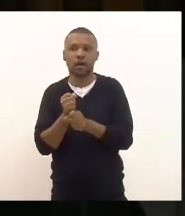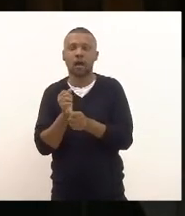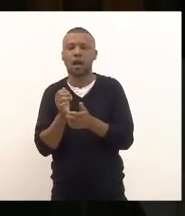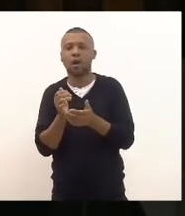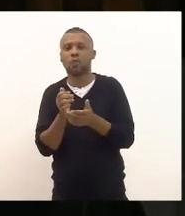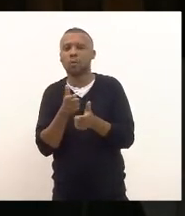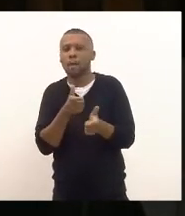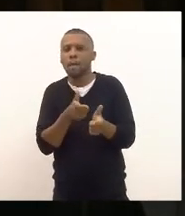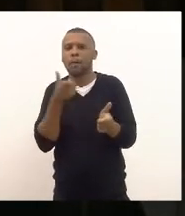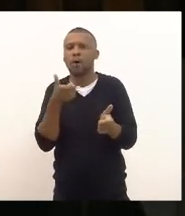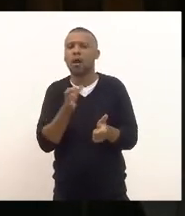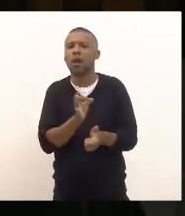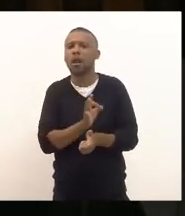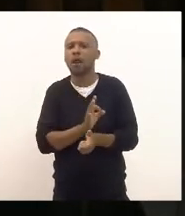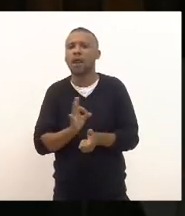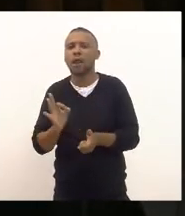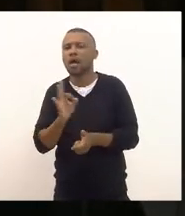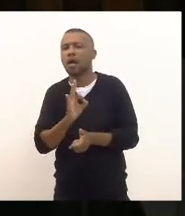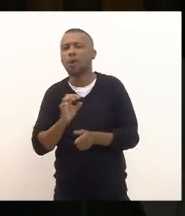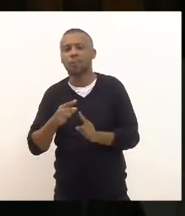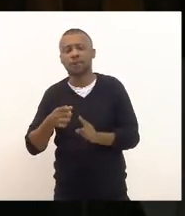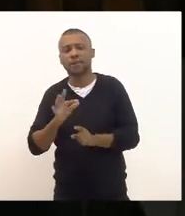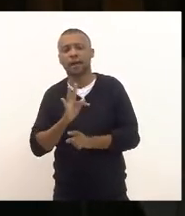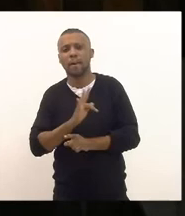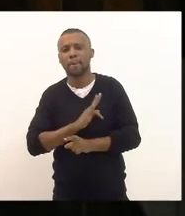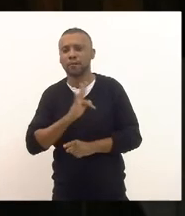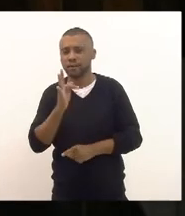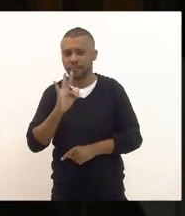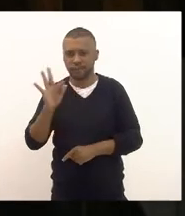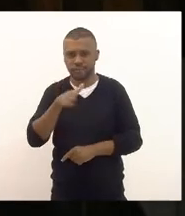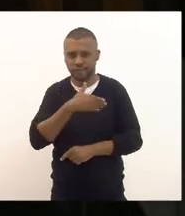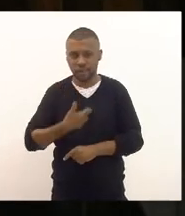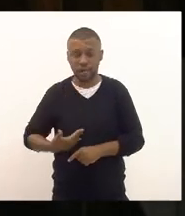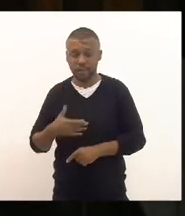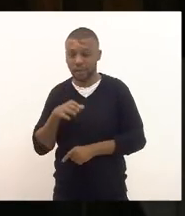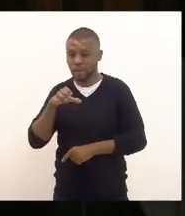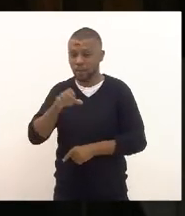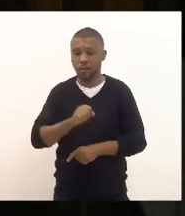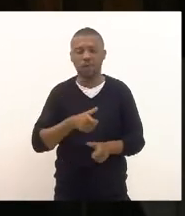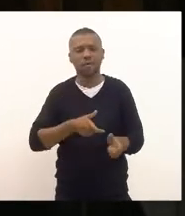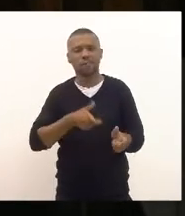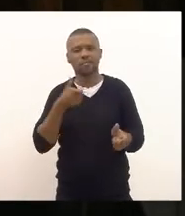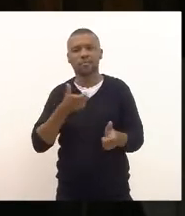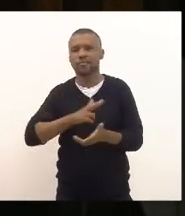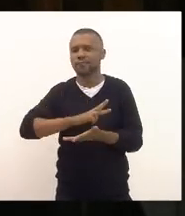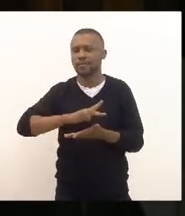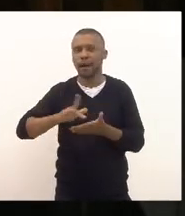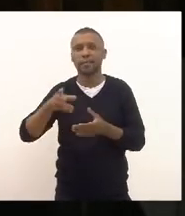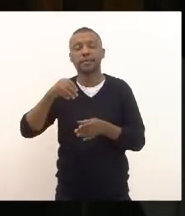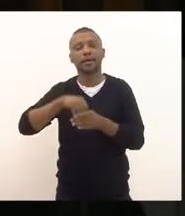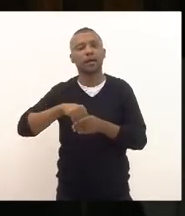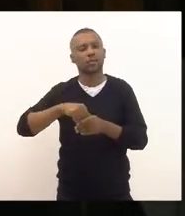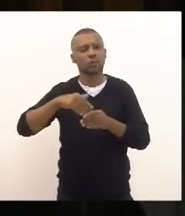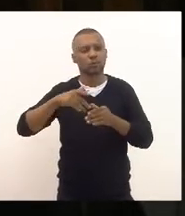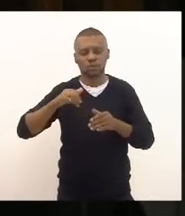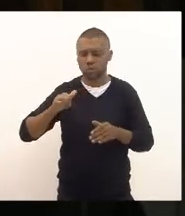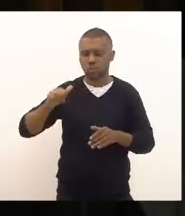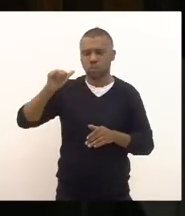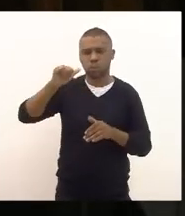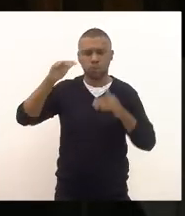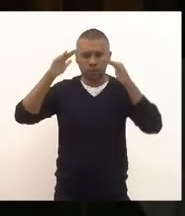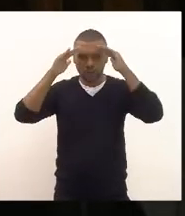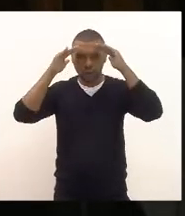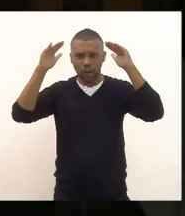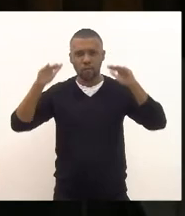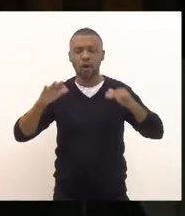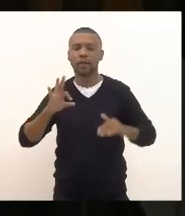um tiro sequer uma p da Polícia Federal que aprendeu dezenas de fusíveis no aeroporto e outro da Polícia